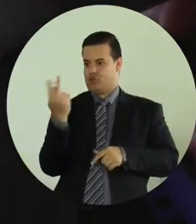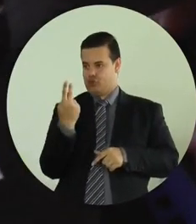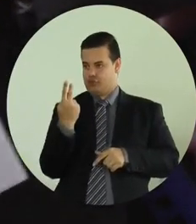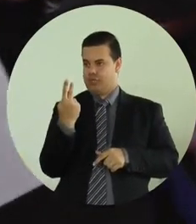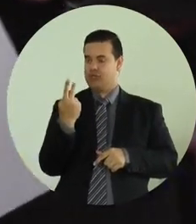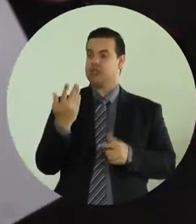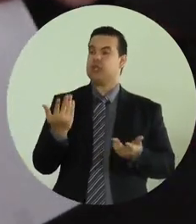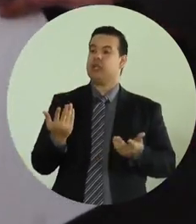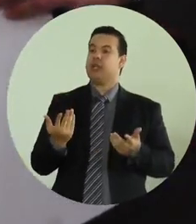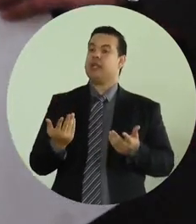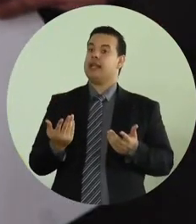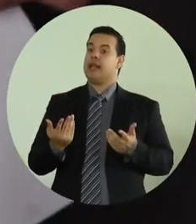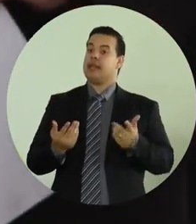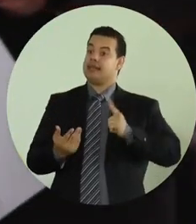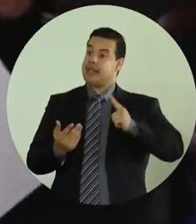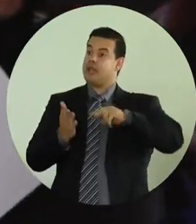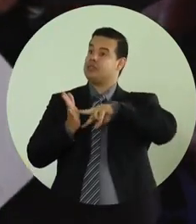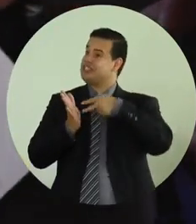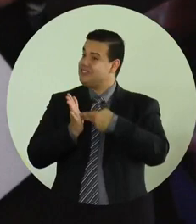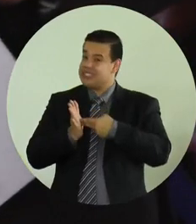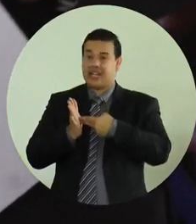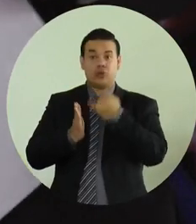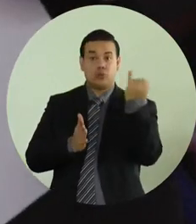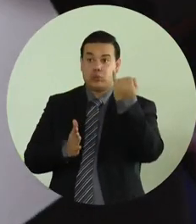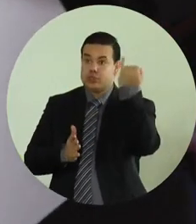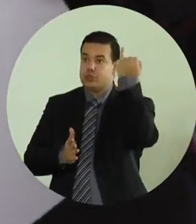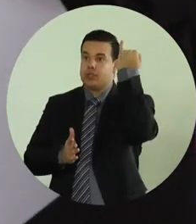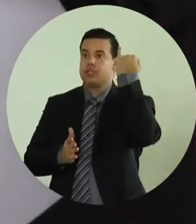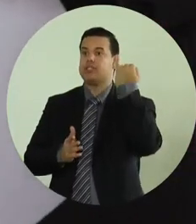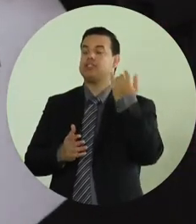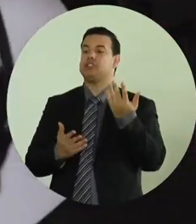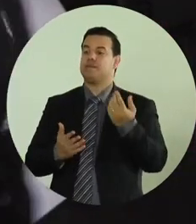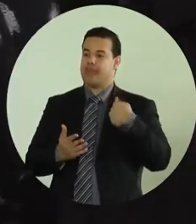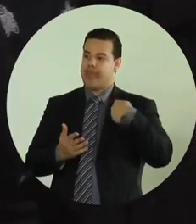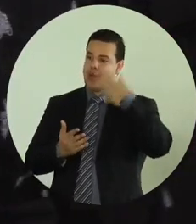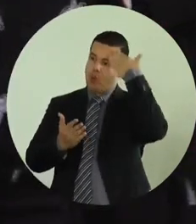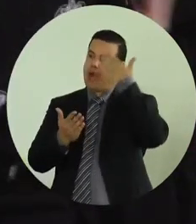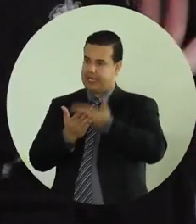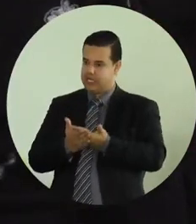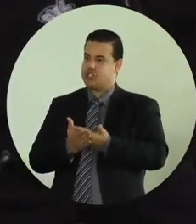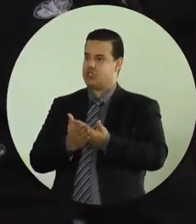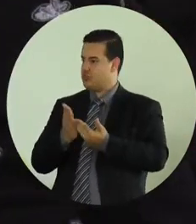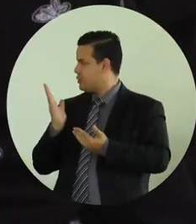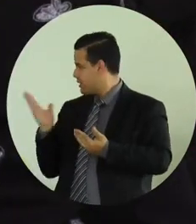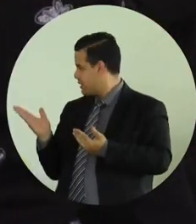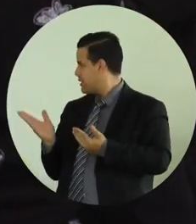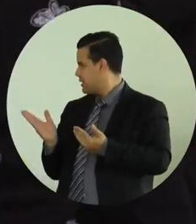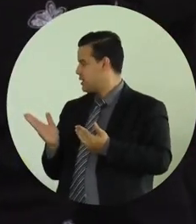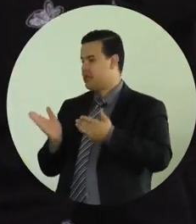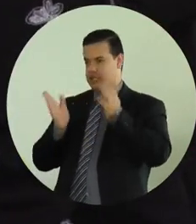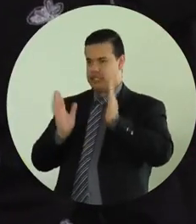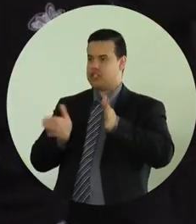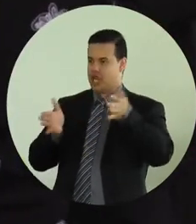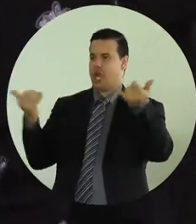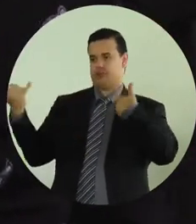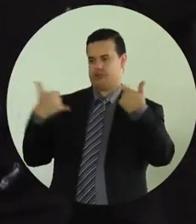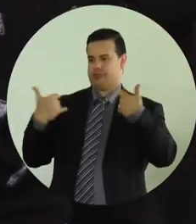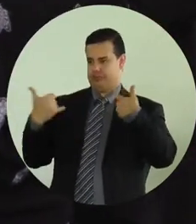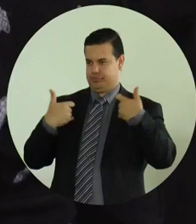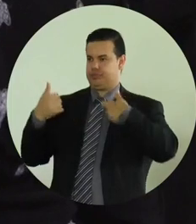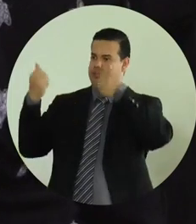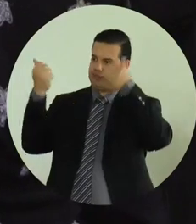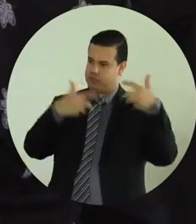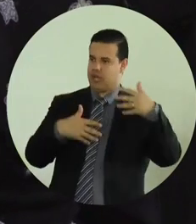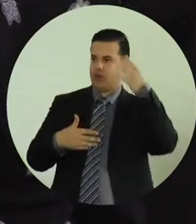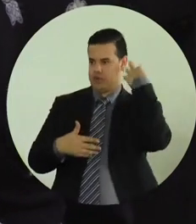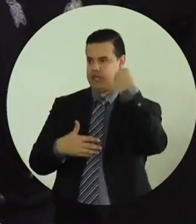um significado muito, muito grande e muito importante. Eu acredito que a senhora já teve esses depoimentos, doutora Lina Mara, mas